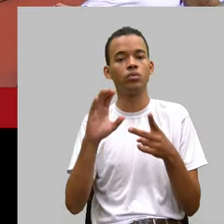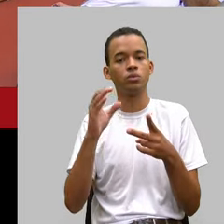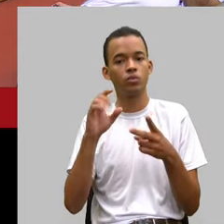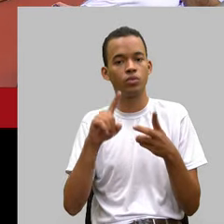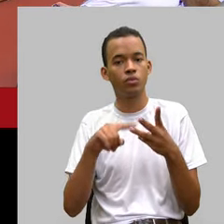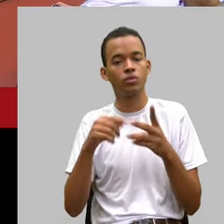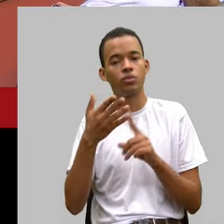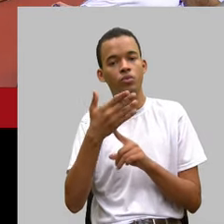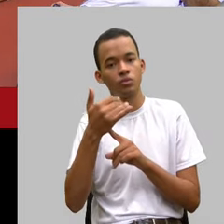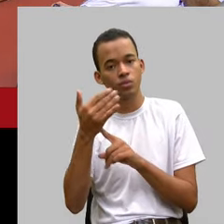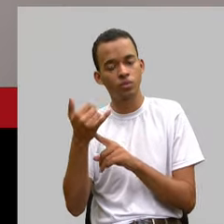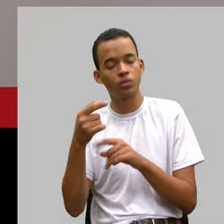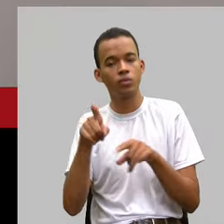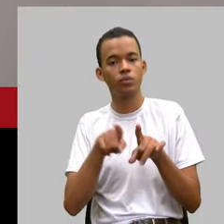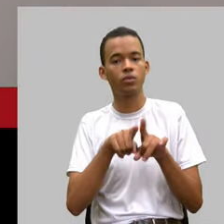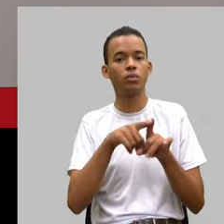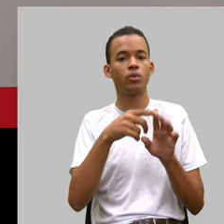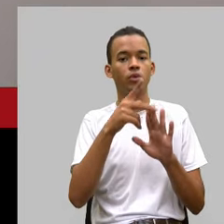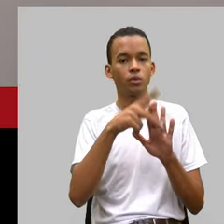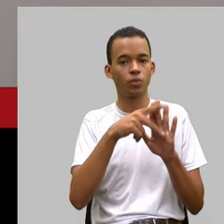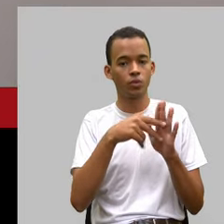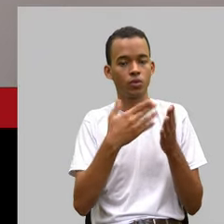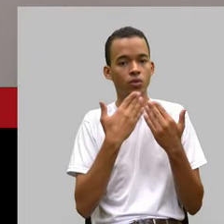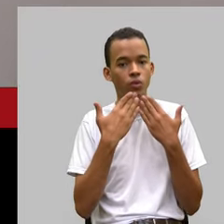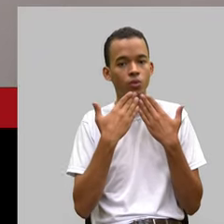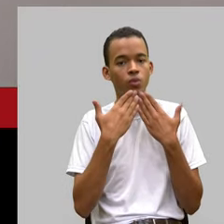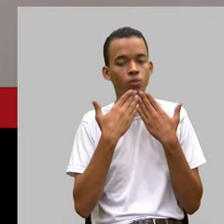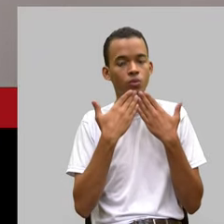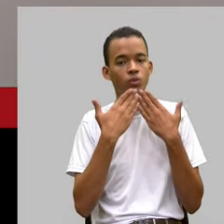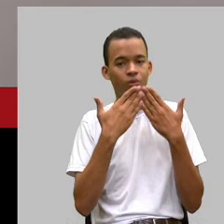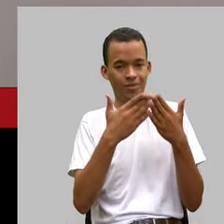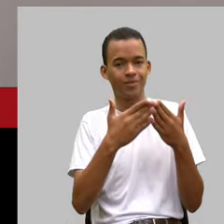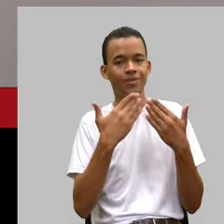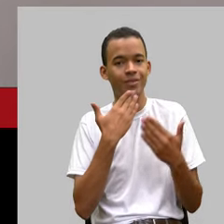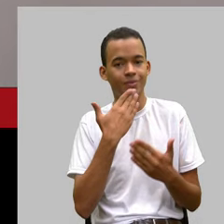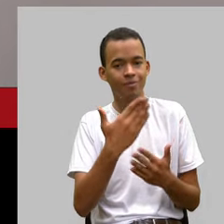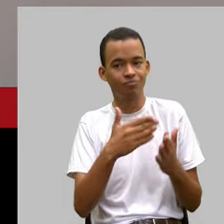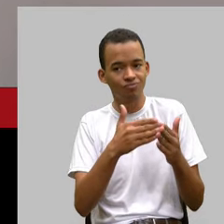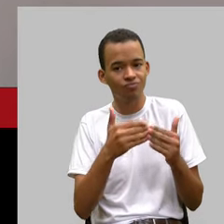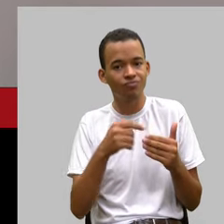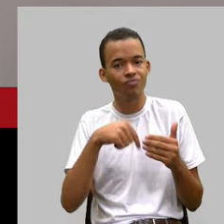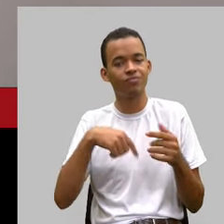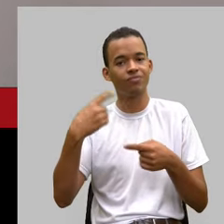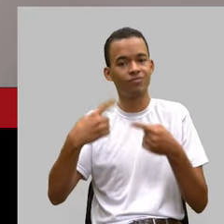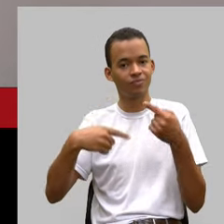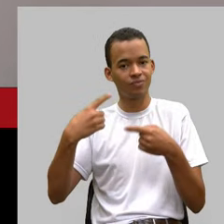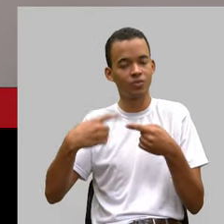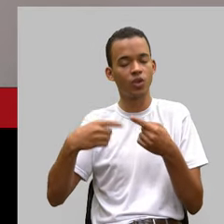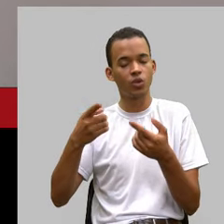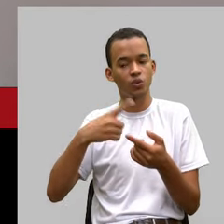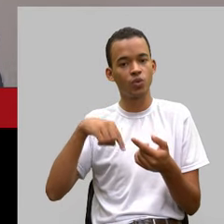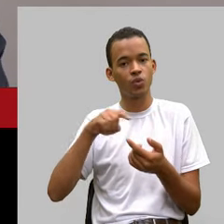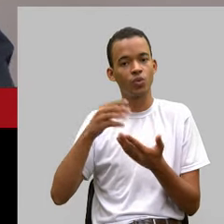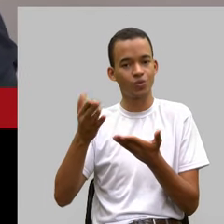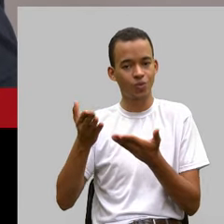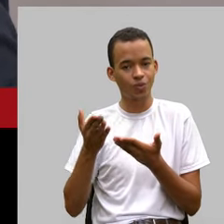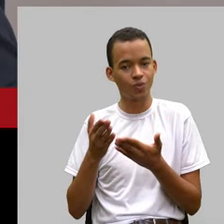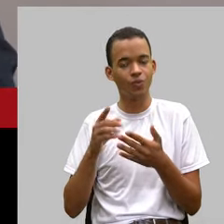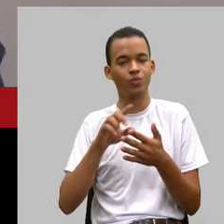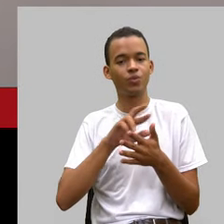coautora do requerimento que deu origem a esse debate convidamos a tomar assento à mesa os